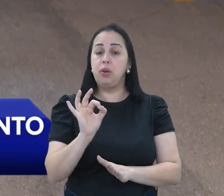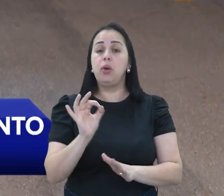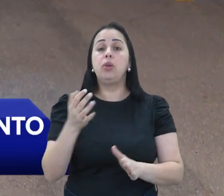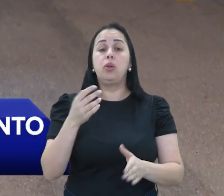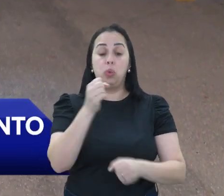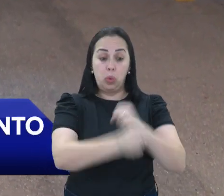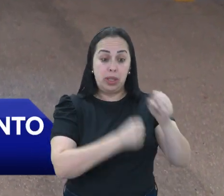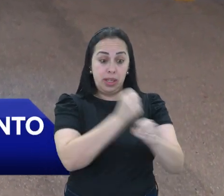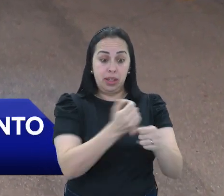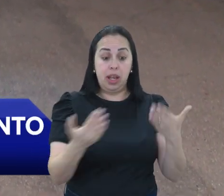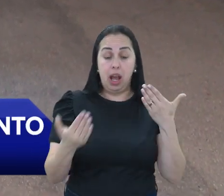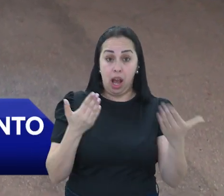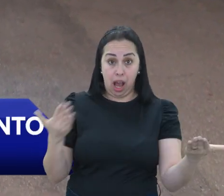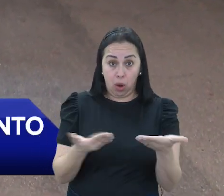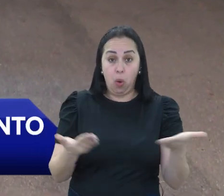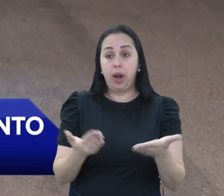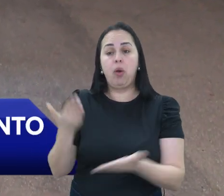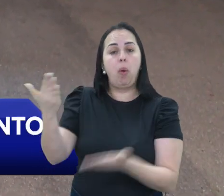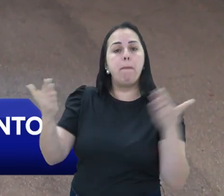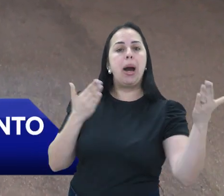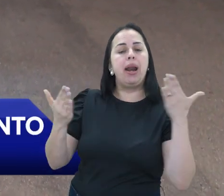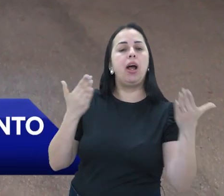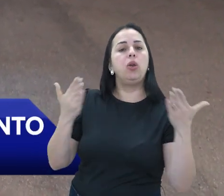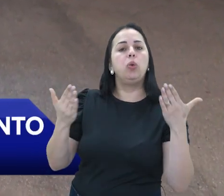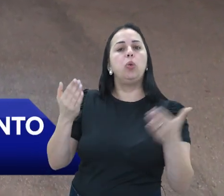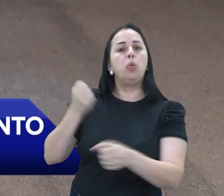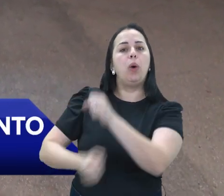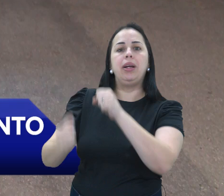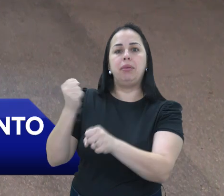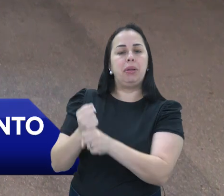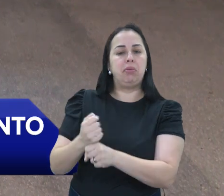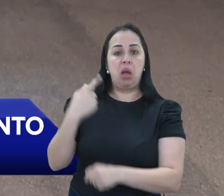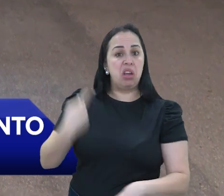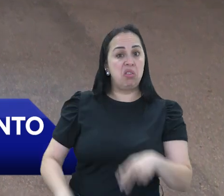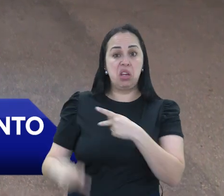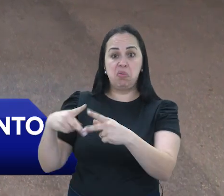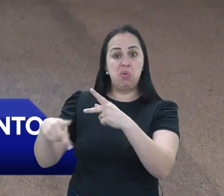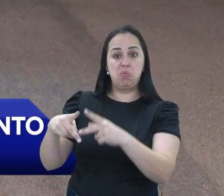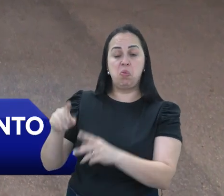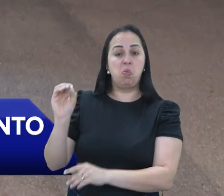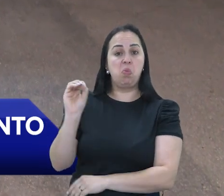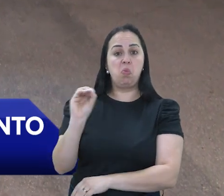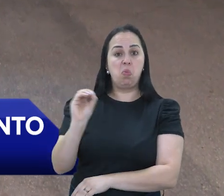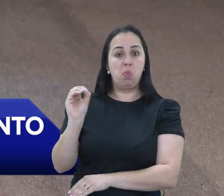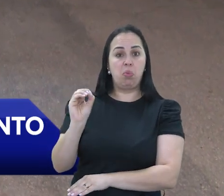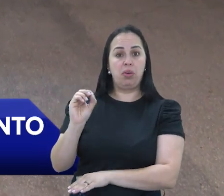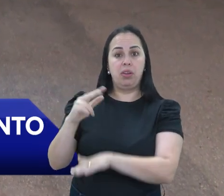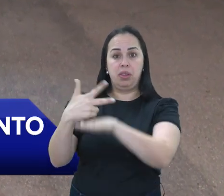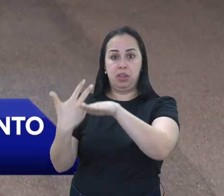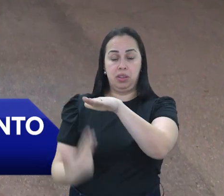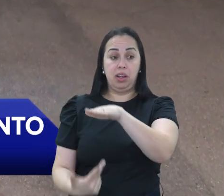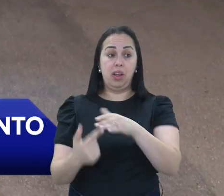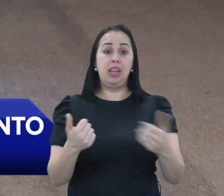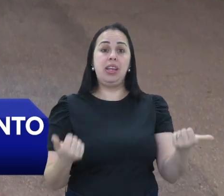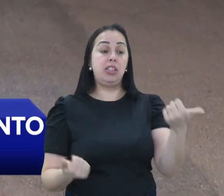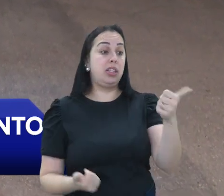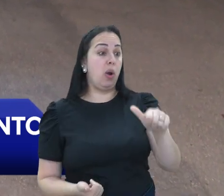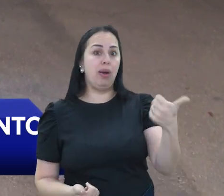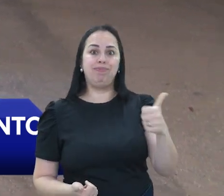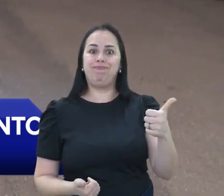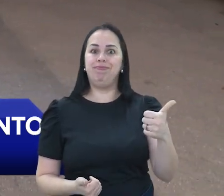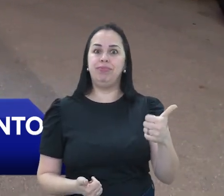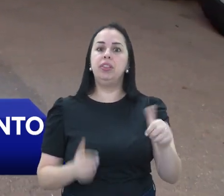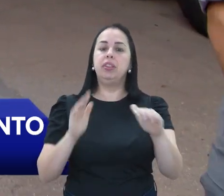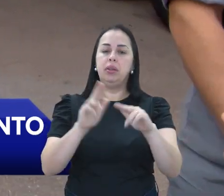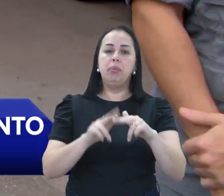em comparação com o ano passado. Já em São José dos Campos, ano passado não foram registrados nenhum afogamento, contra 11 neste ano.